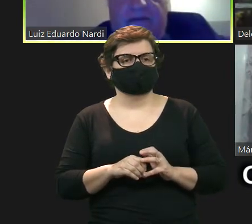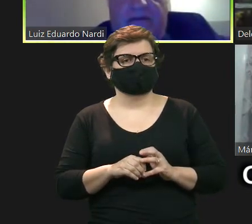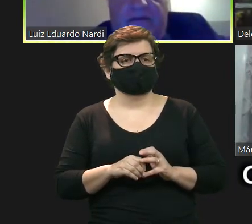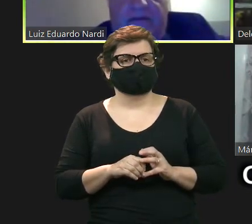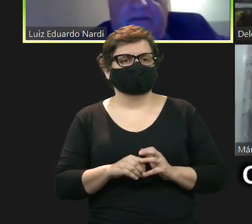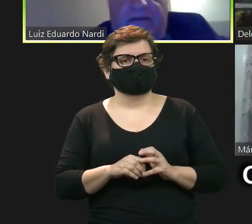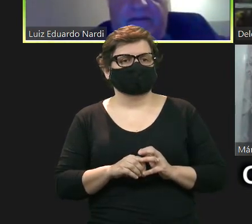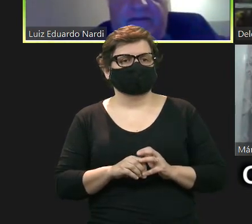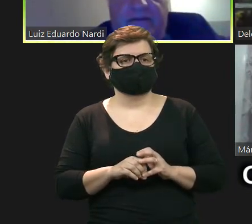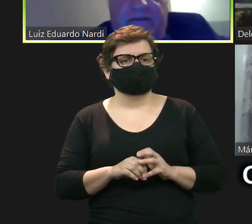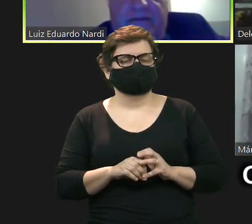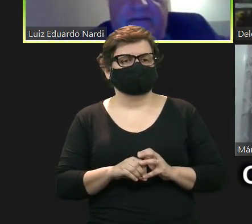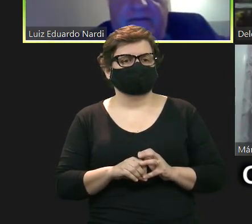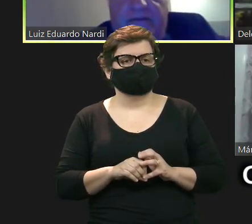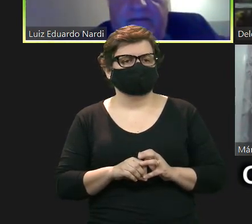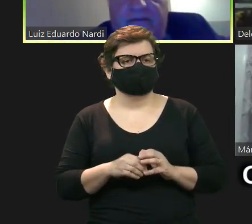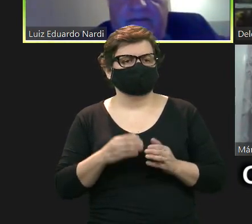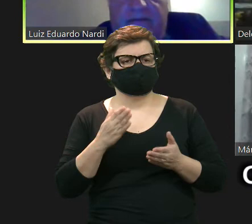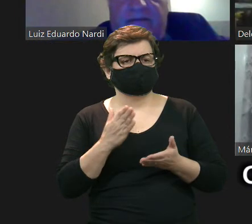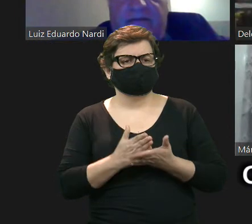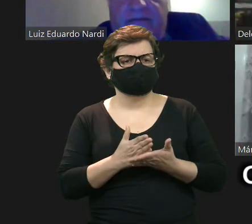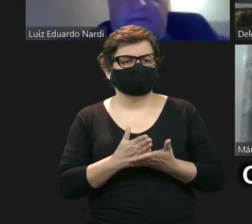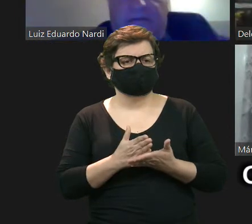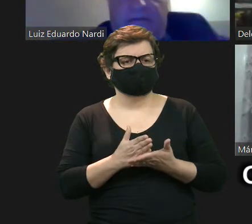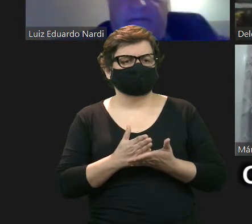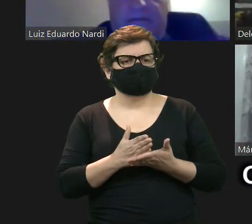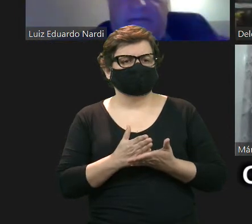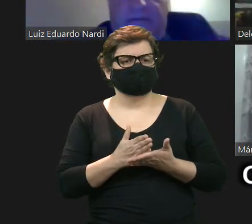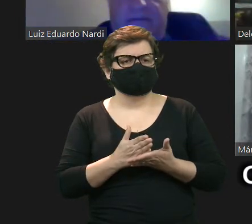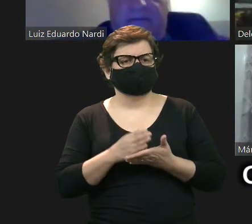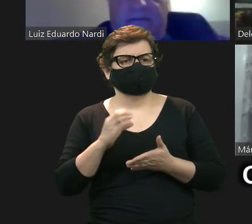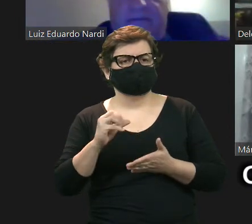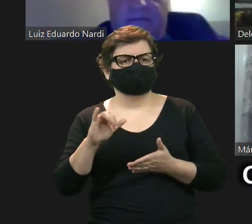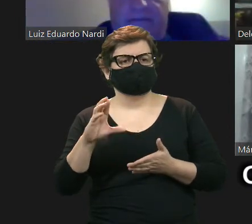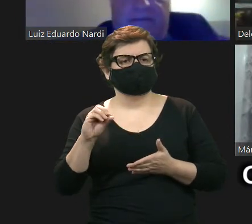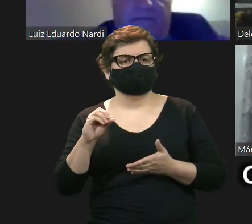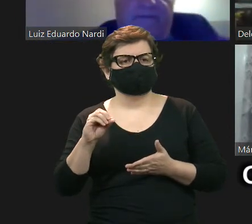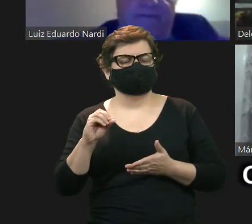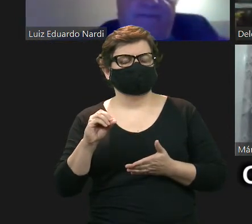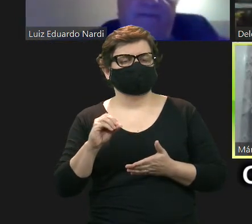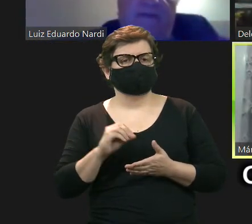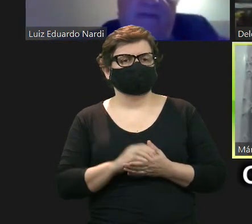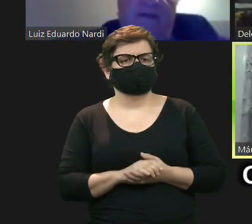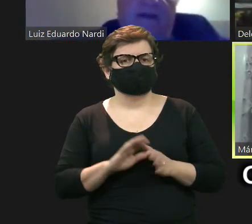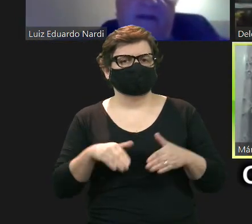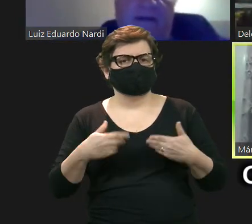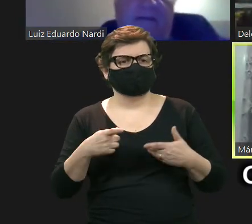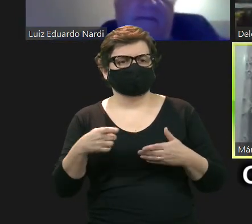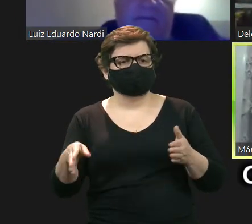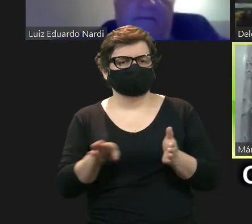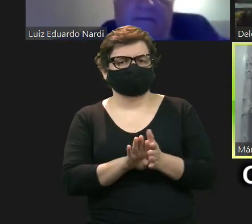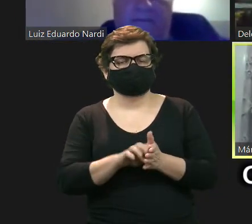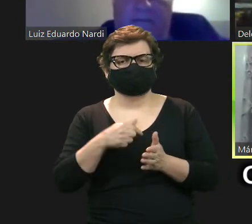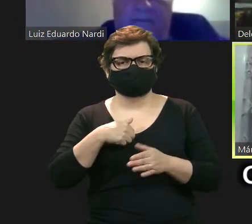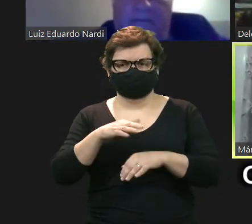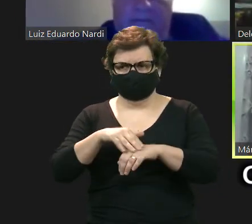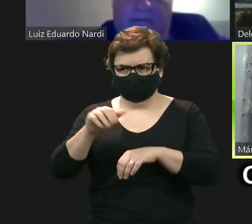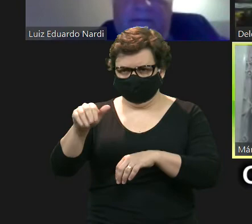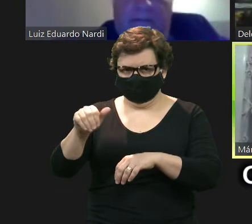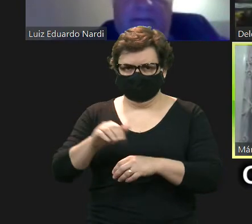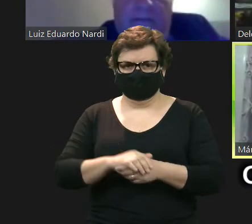Está travado o link do vereador Cícero. E quando ele retornar, eu coleto o voto